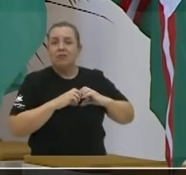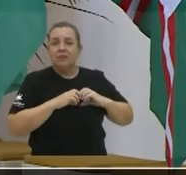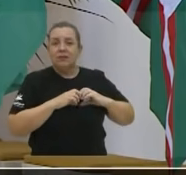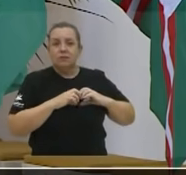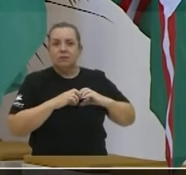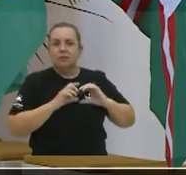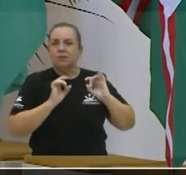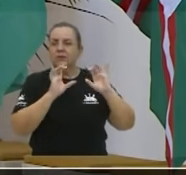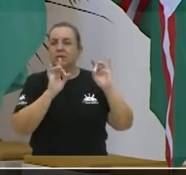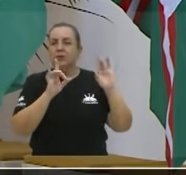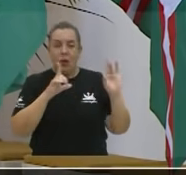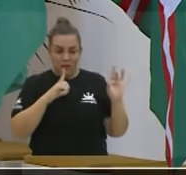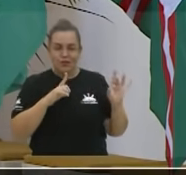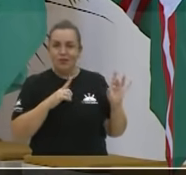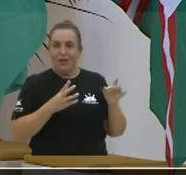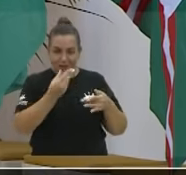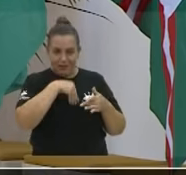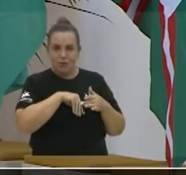Ela deu o que ela tinha.